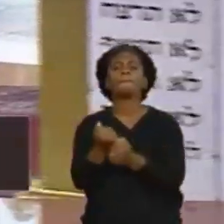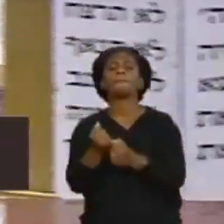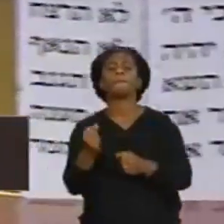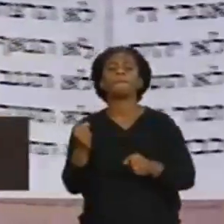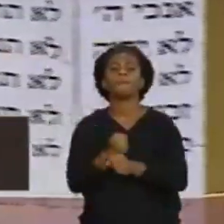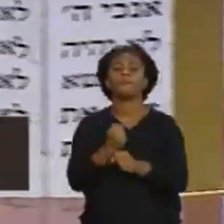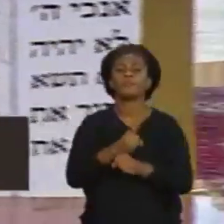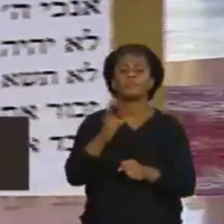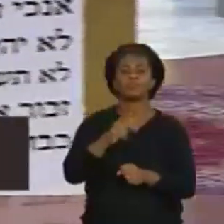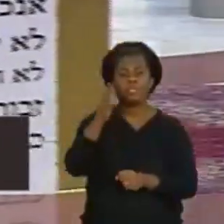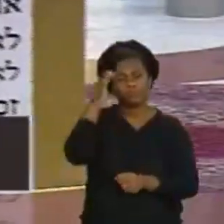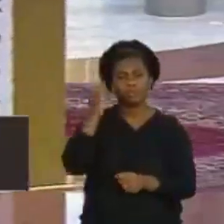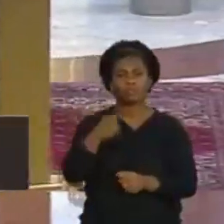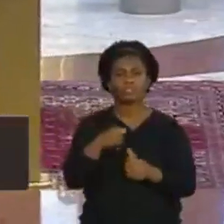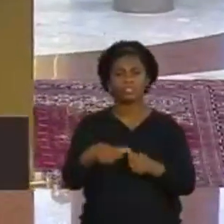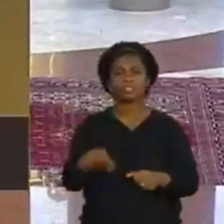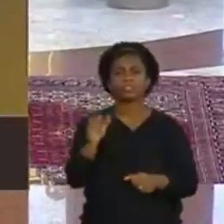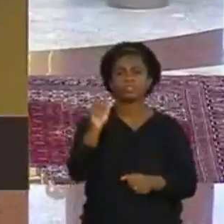essa para quem não tem.